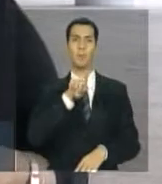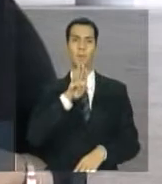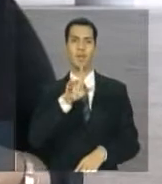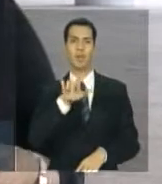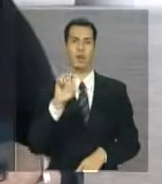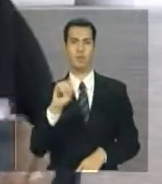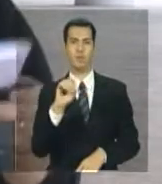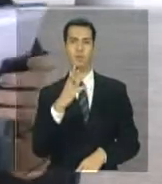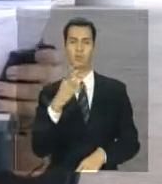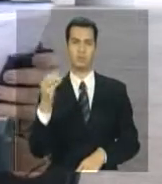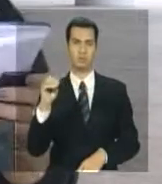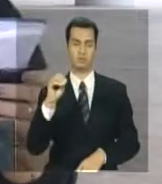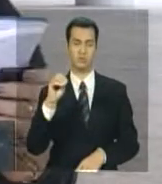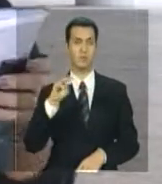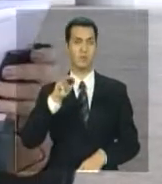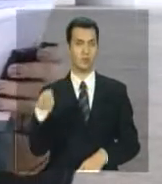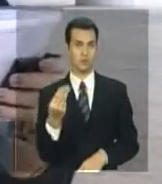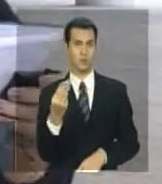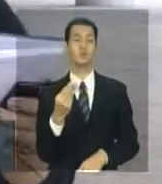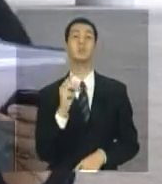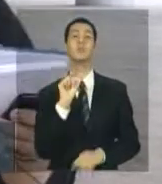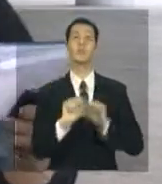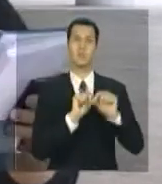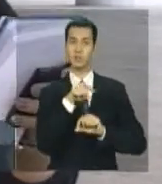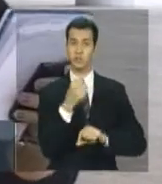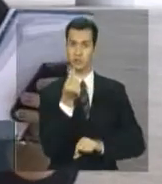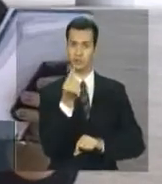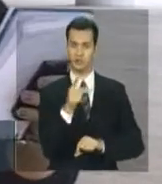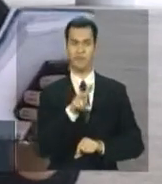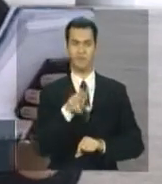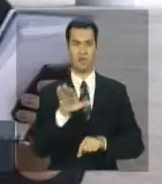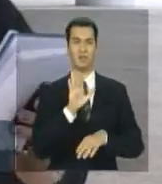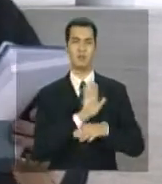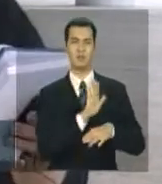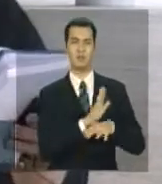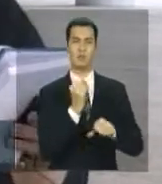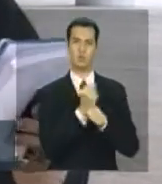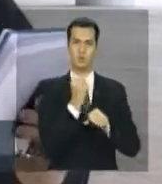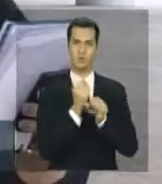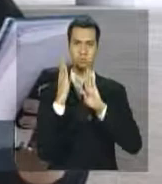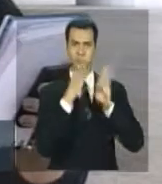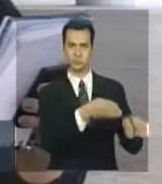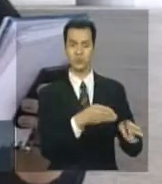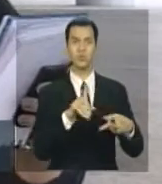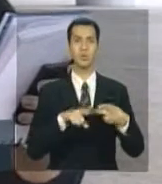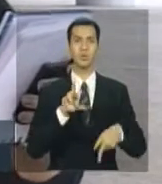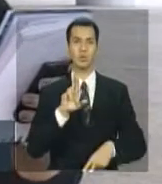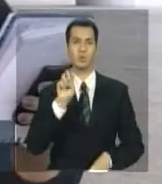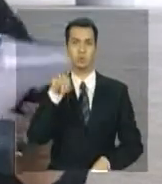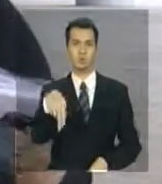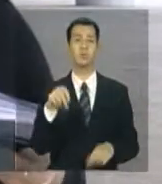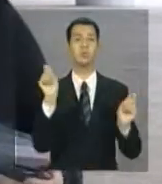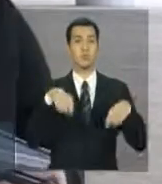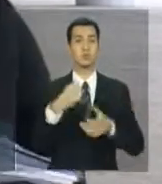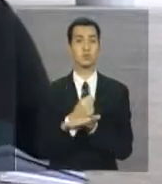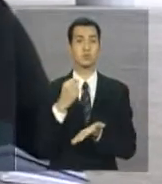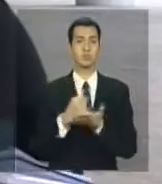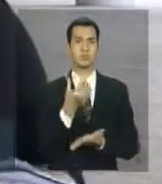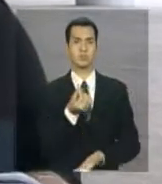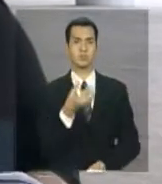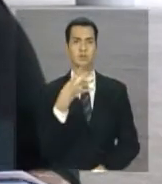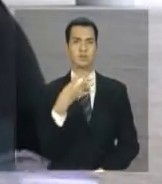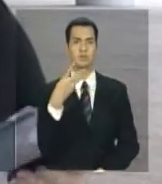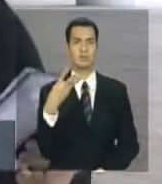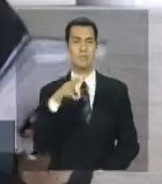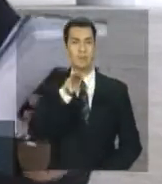governador será gasta a maior parte em rodovias, obras nas rodovias. O Rio Grande do Norte poderá contratar mais 643 milhões de reais